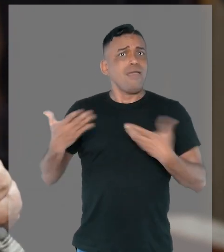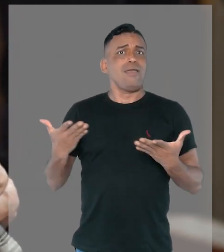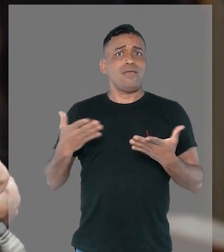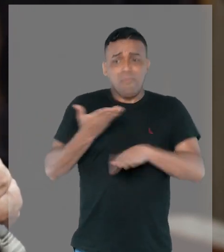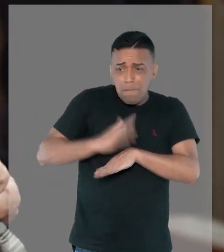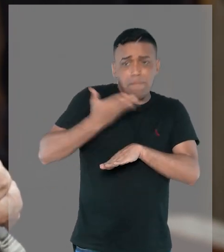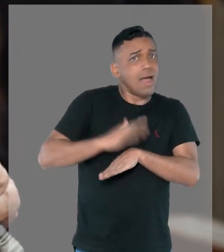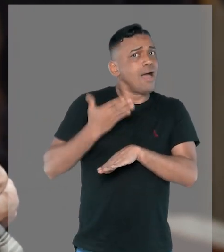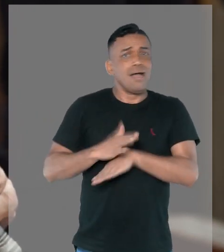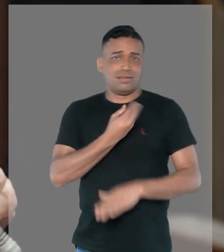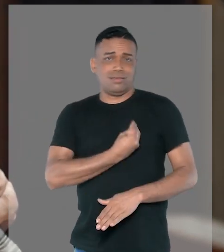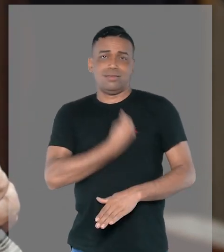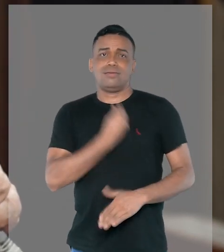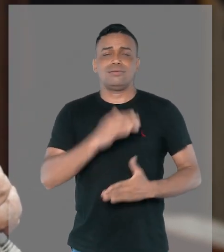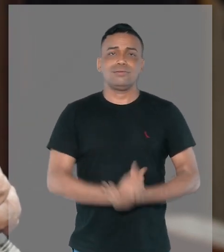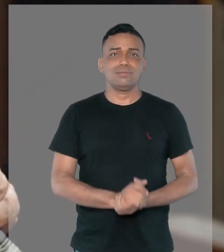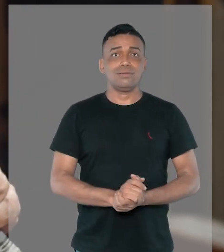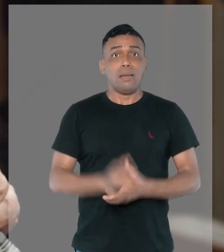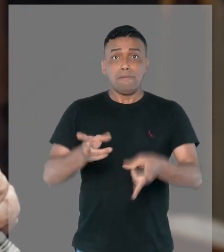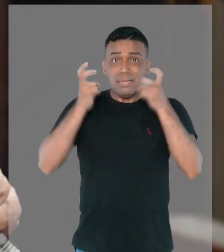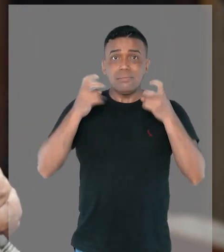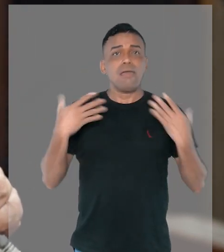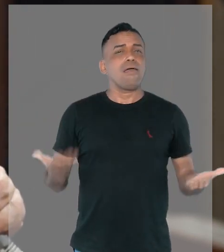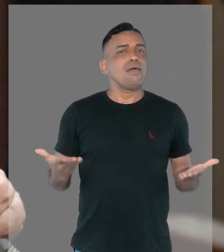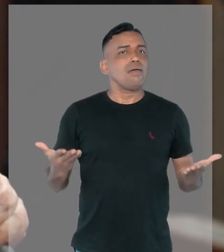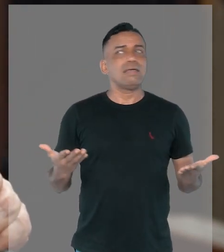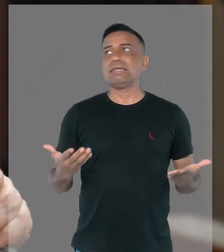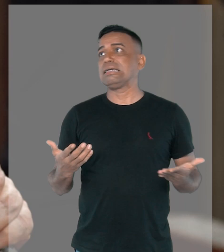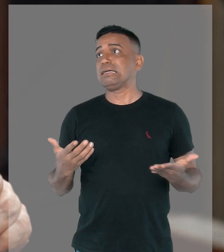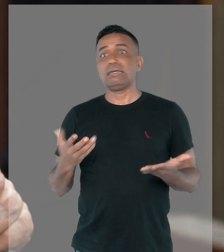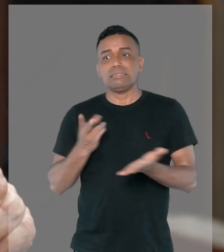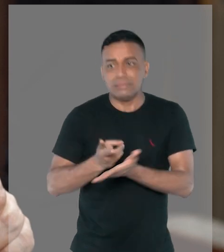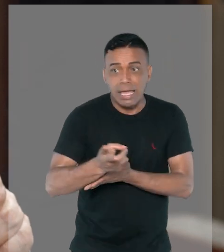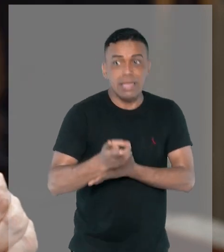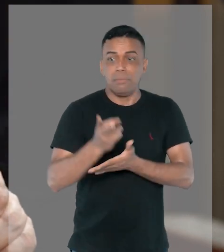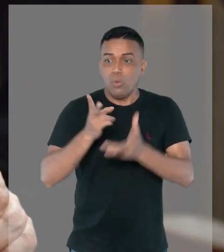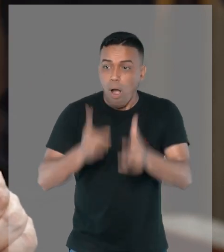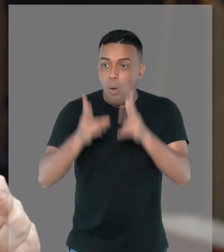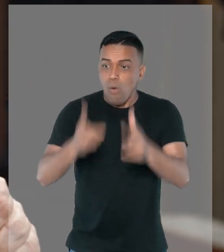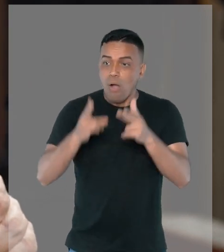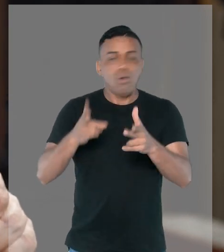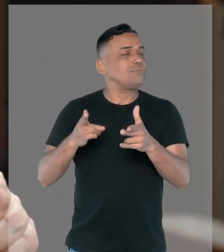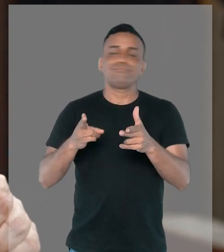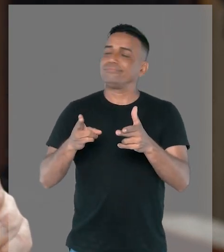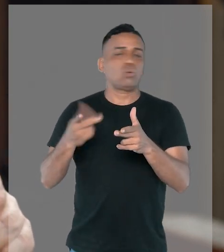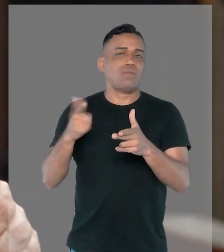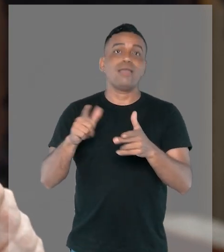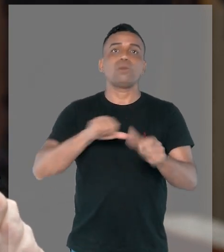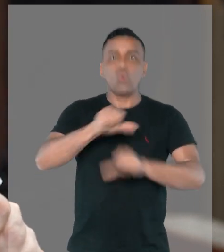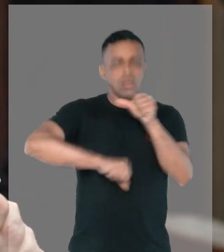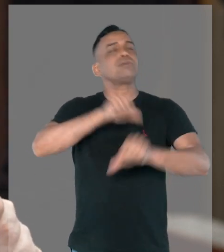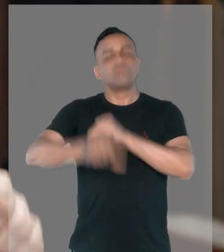em prática no nosso dia a dia, né? Perceber que não há nada fixo nem nada permanente. Isso é a primeira.